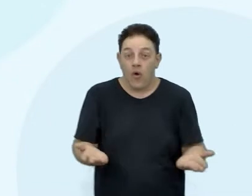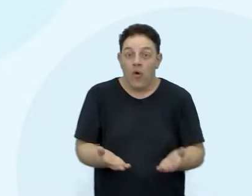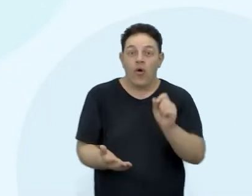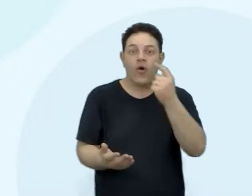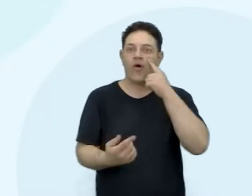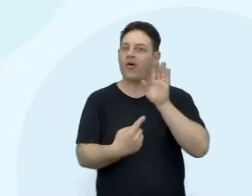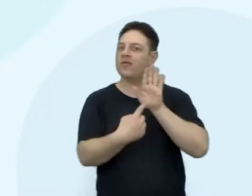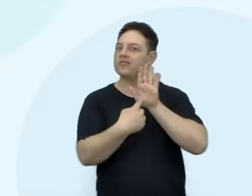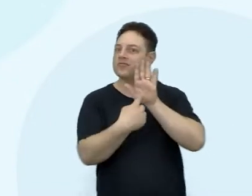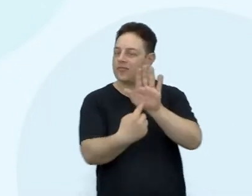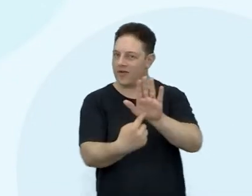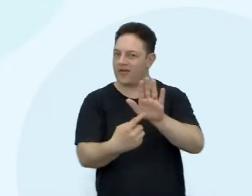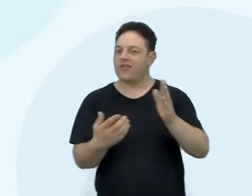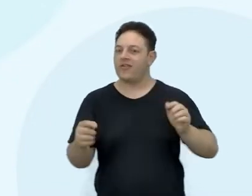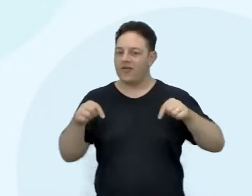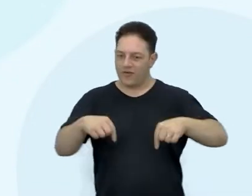aqui